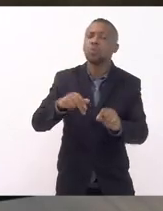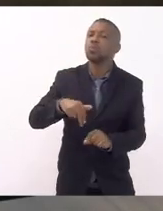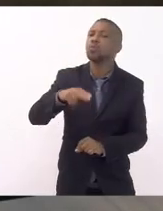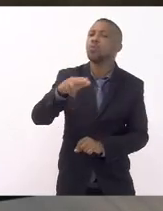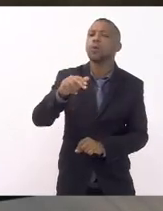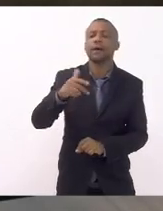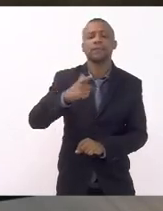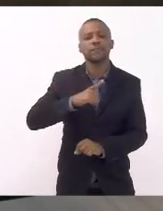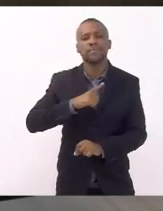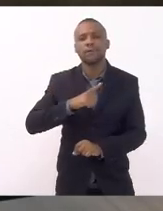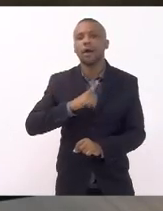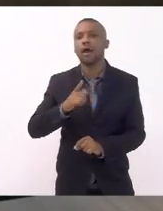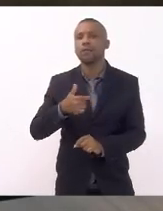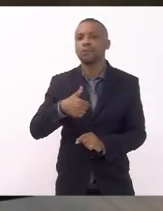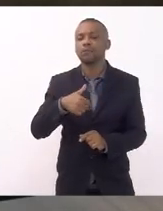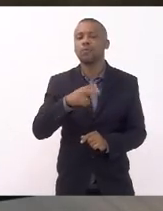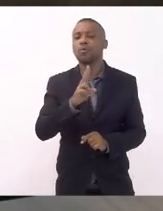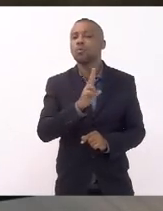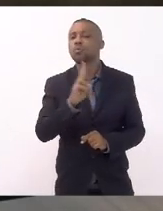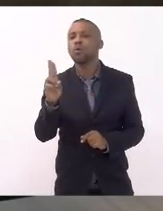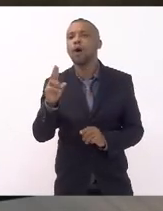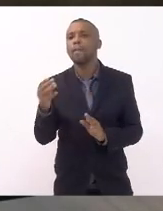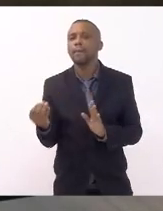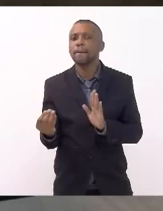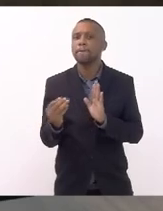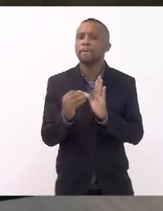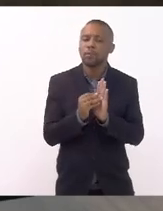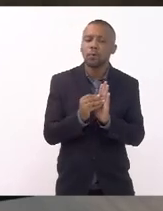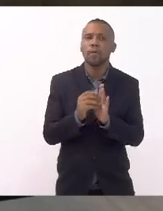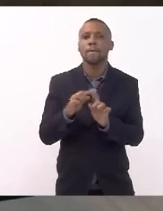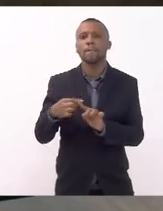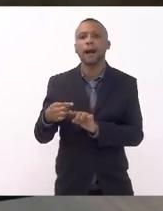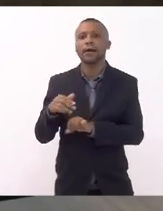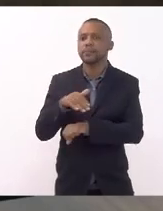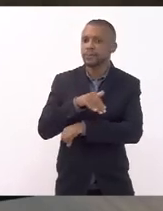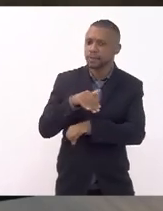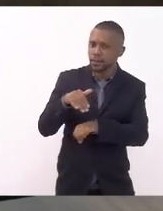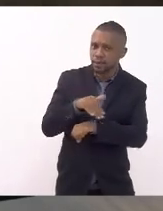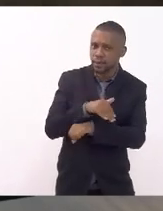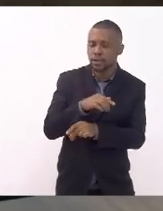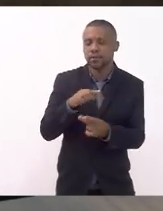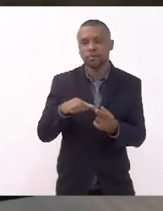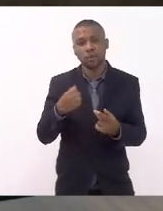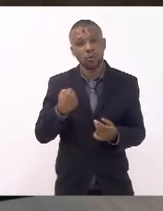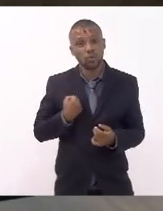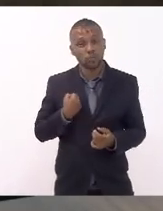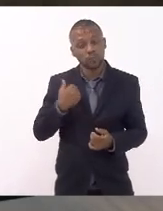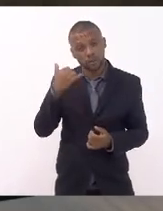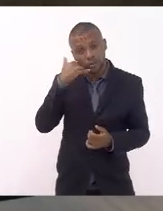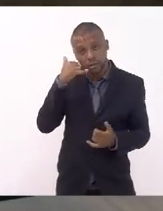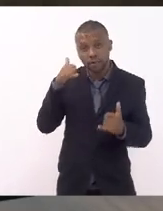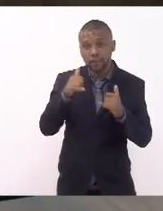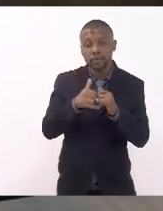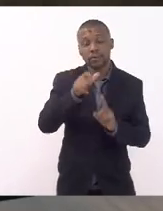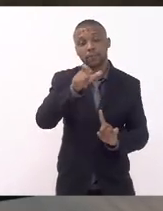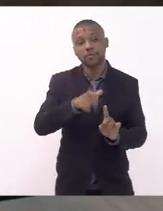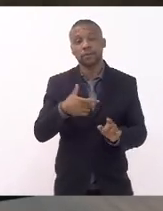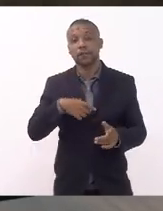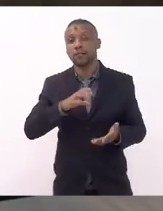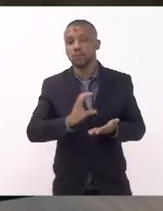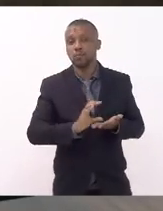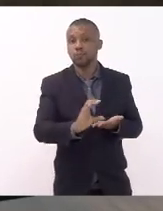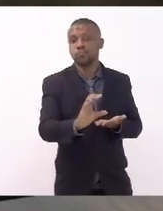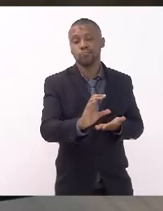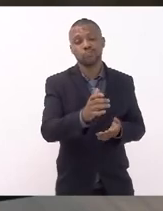chegaram a ter o nome junto com o endereço e telefone do beneficiado. Isso torna o